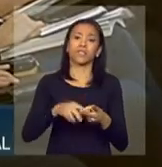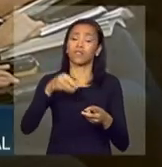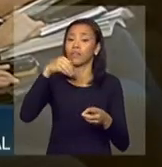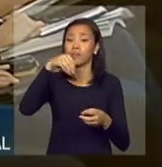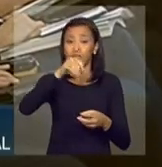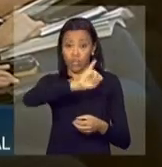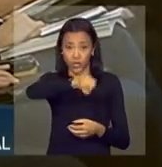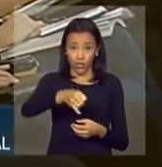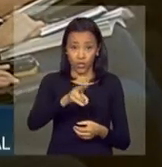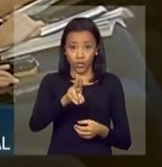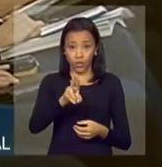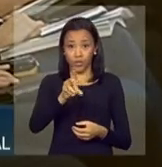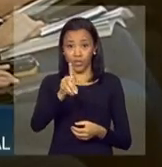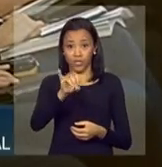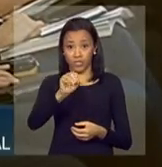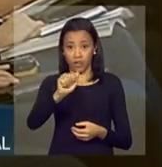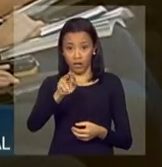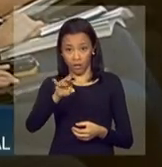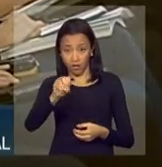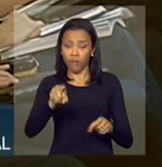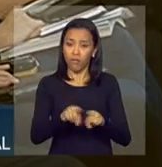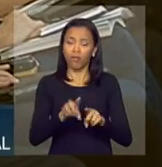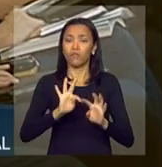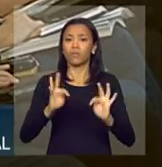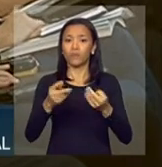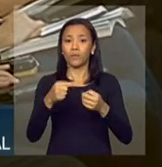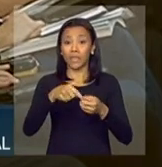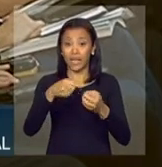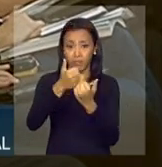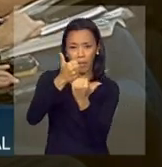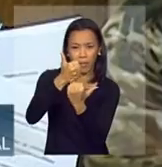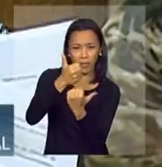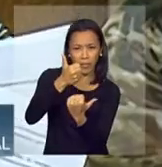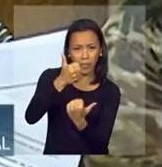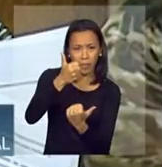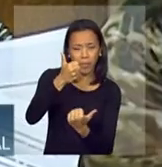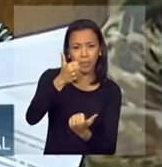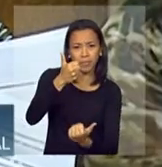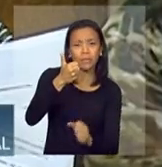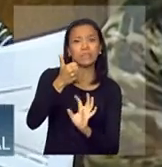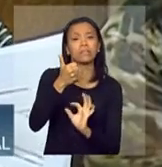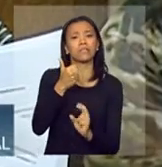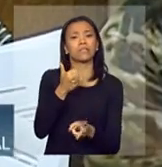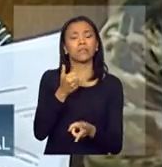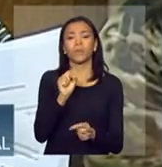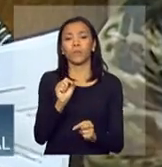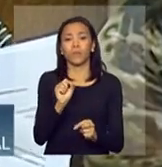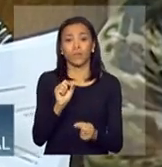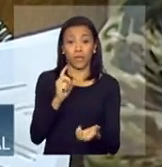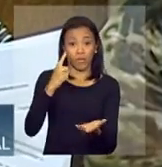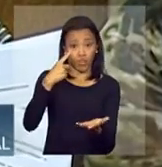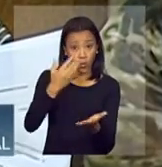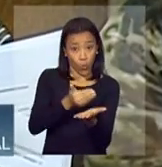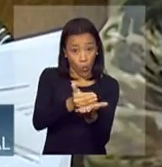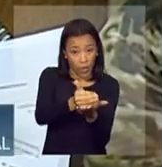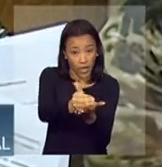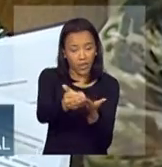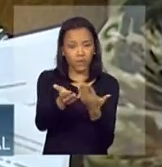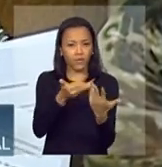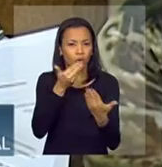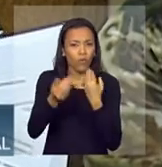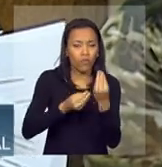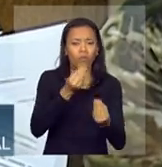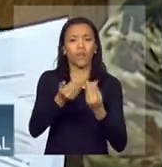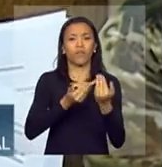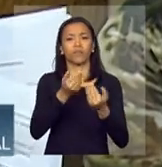judicial, considerando que essas dimensões devem ser constituídas desde a pactuação do CISAM, negociação,